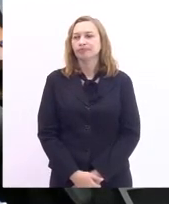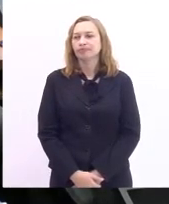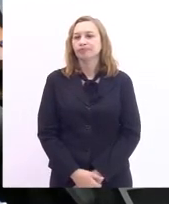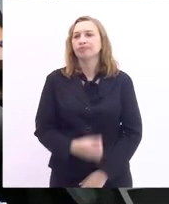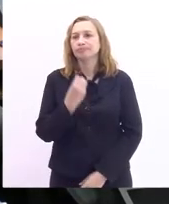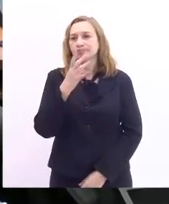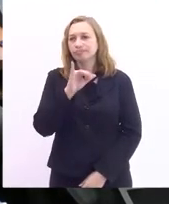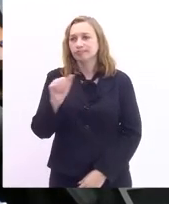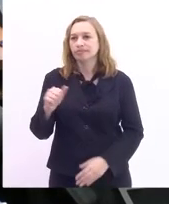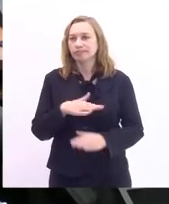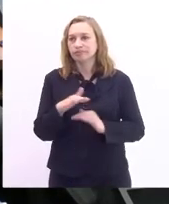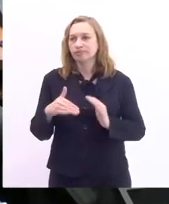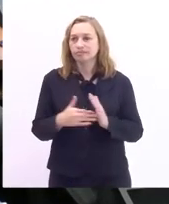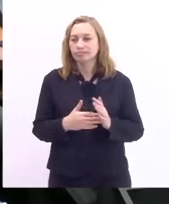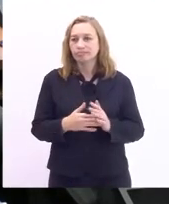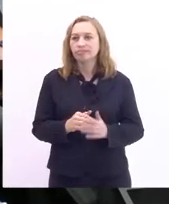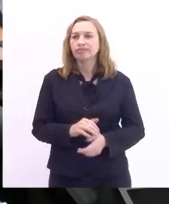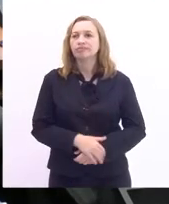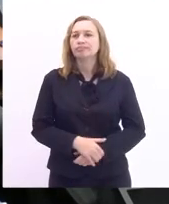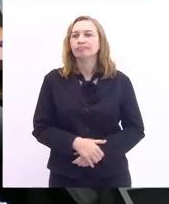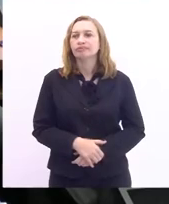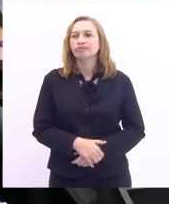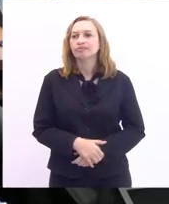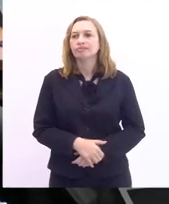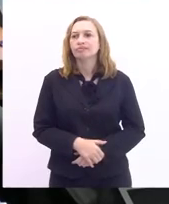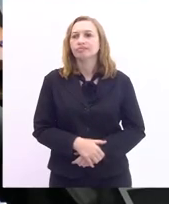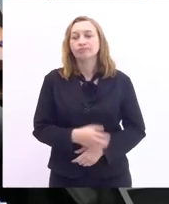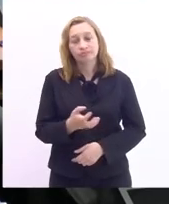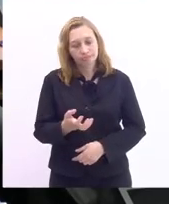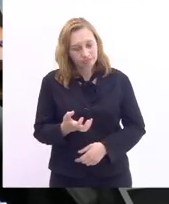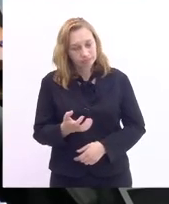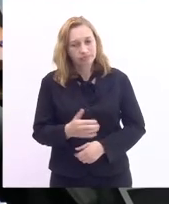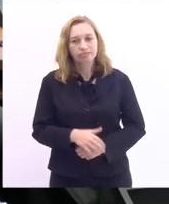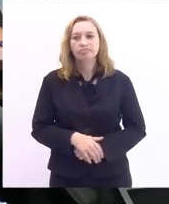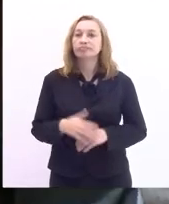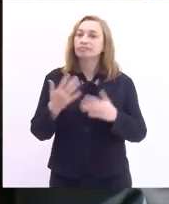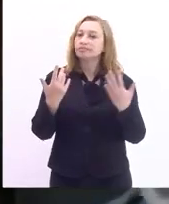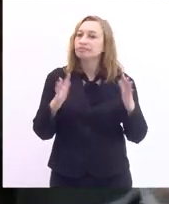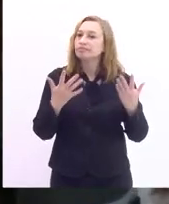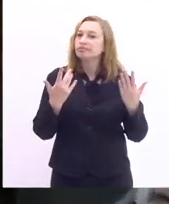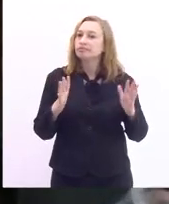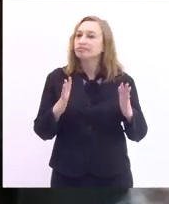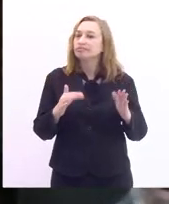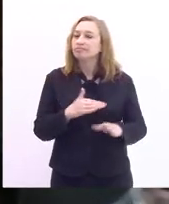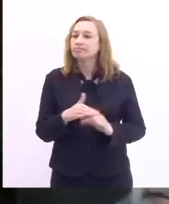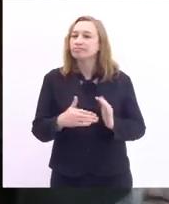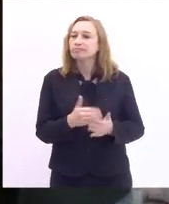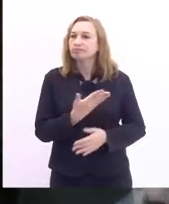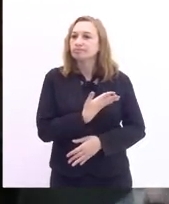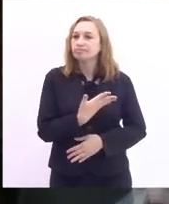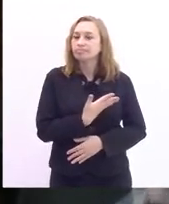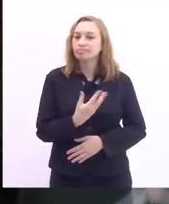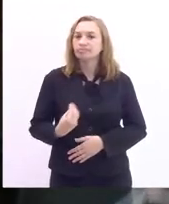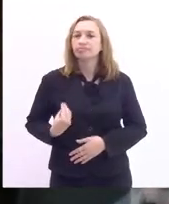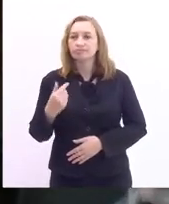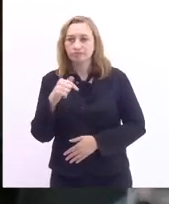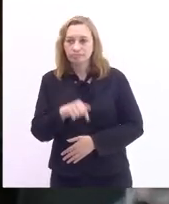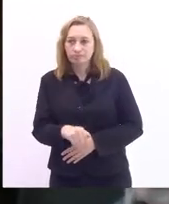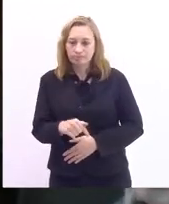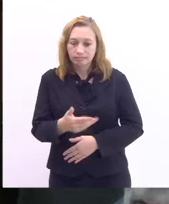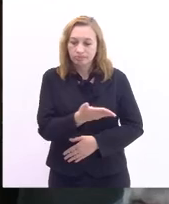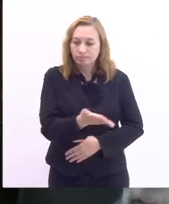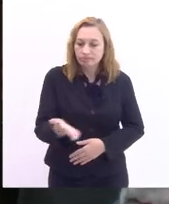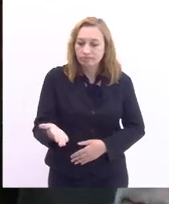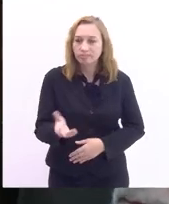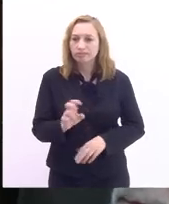Oi bom dia a todos e a todas que ela que parabenizar a todos os companheiros que estão aqui presente aqui